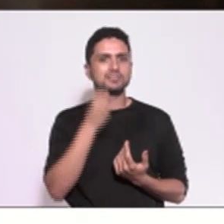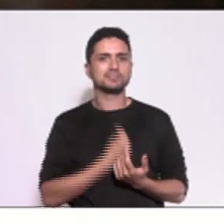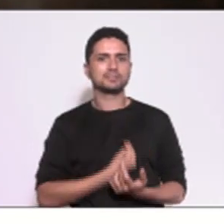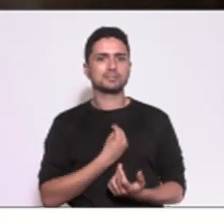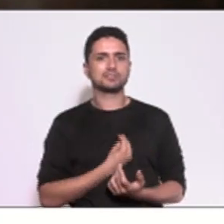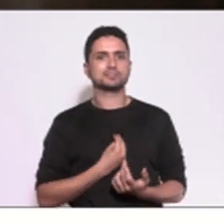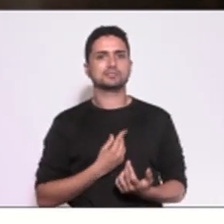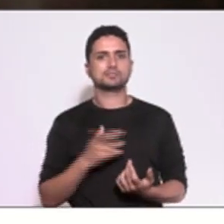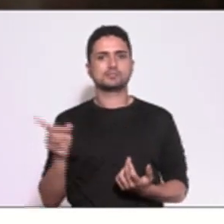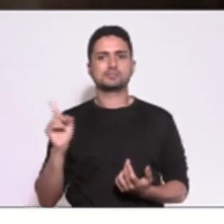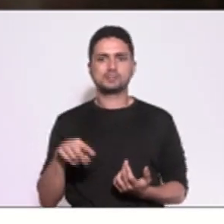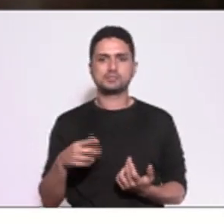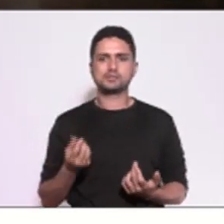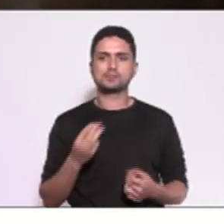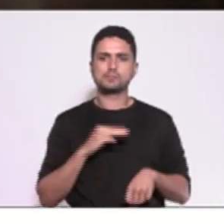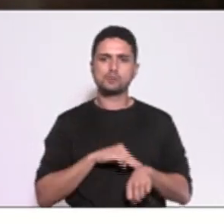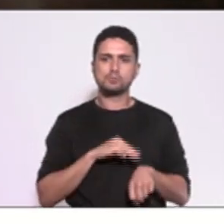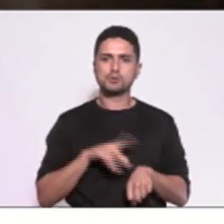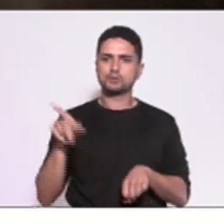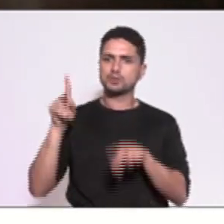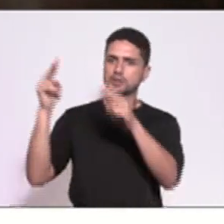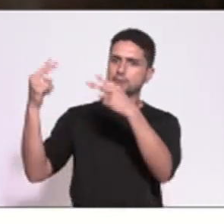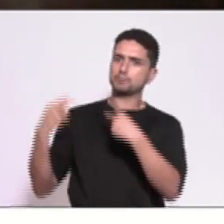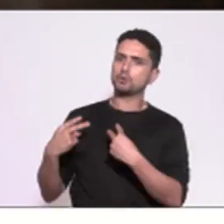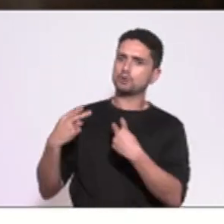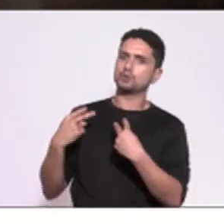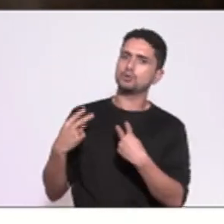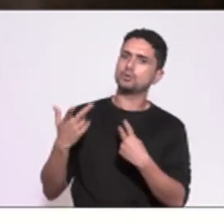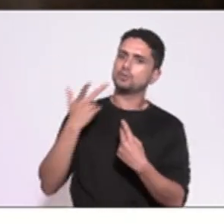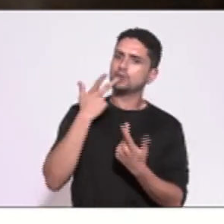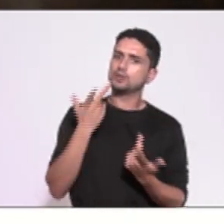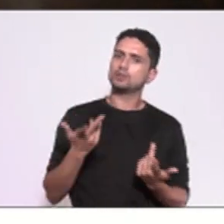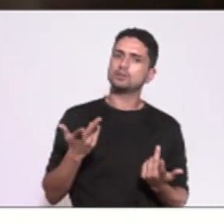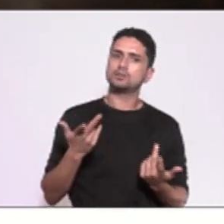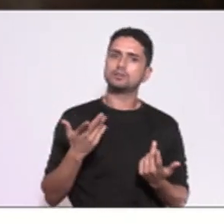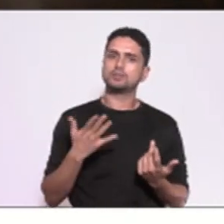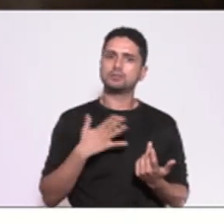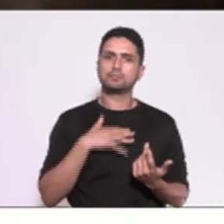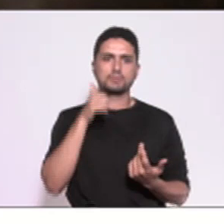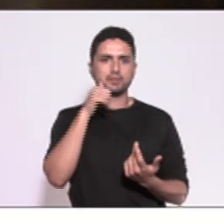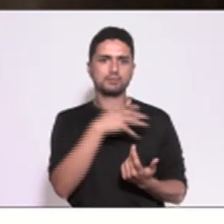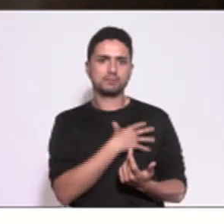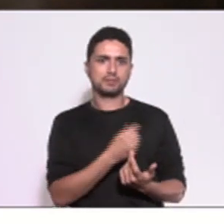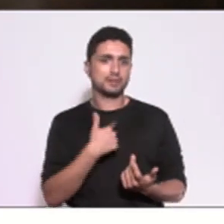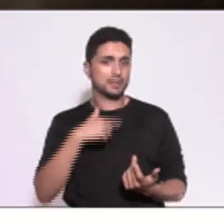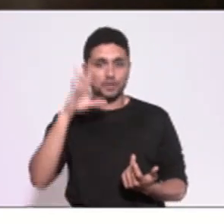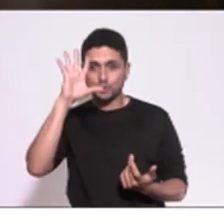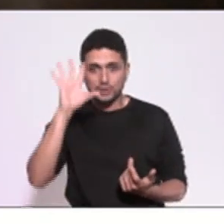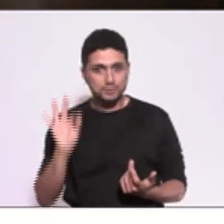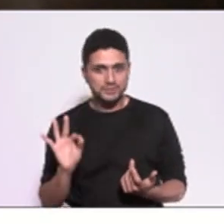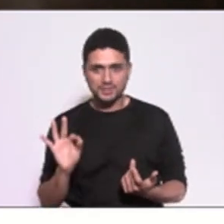foram justamente aqueles em que ele me olhou e disse, minha filha, eu não sei.